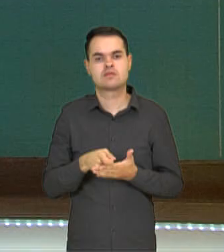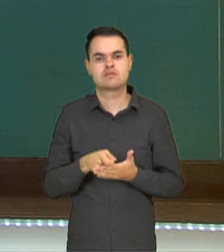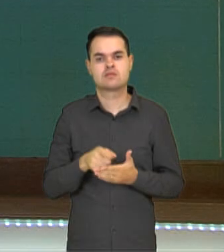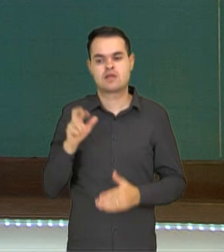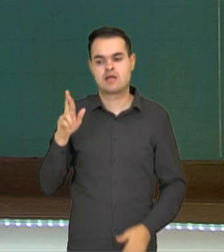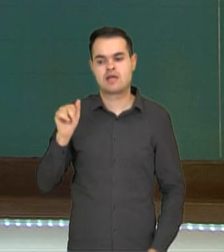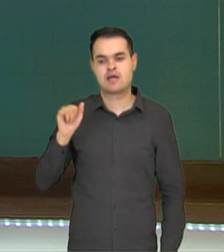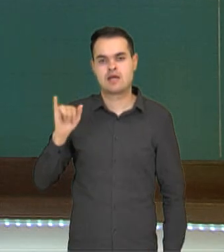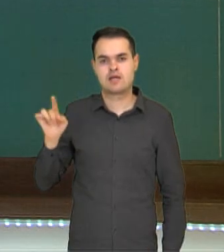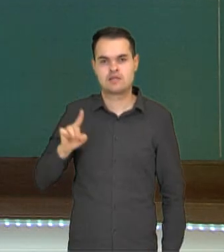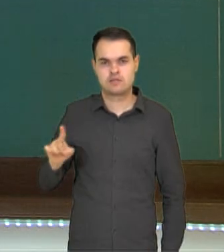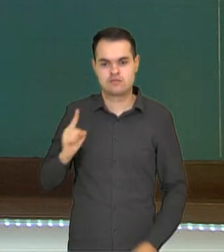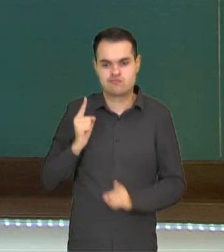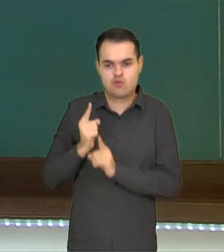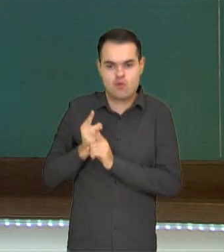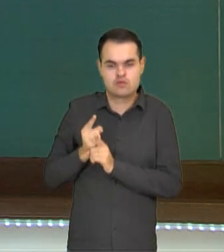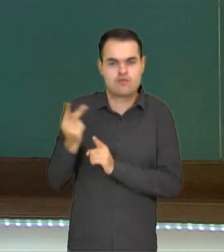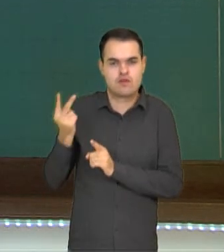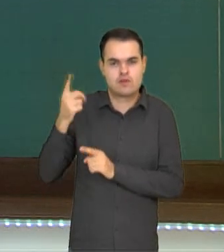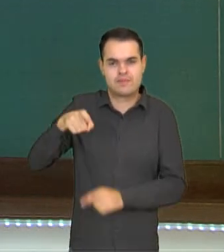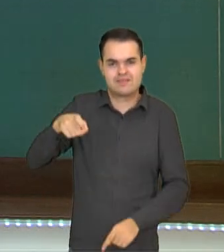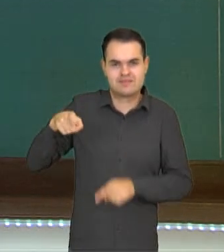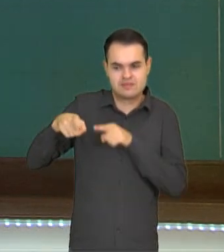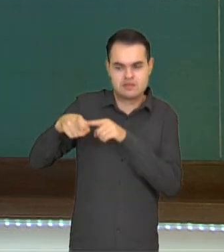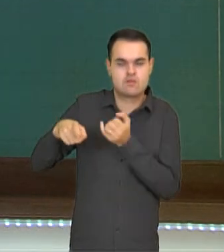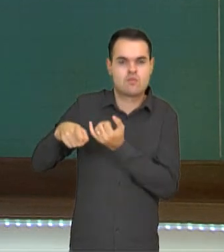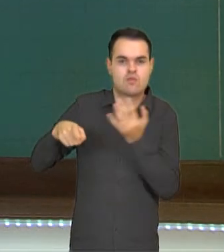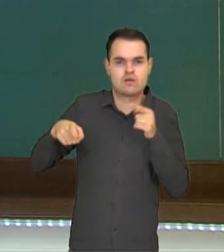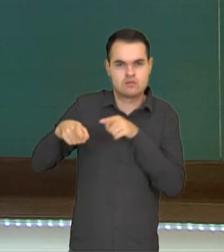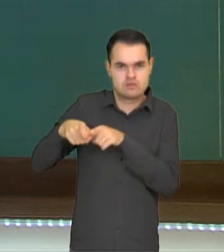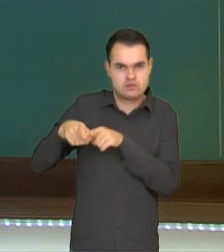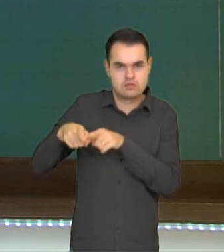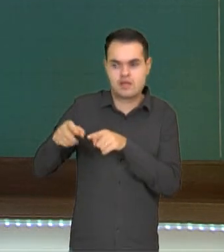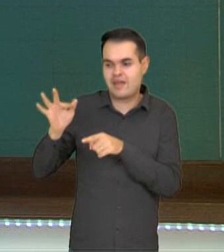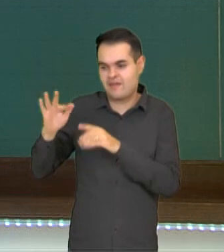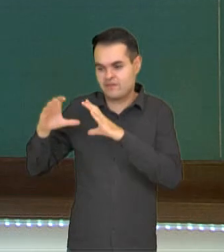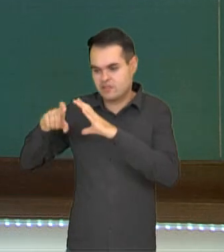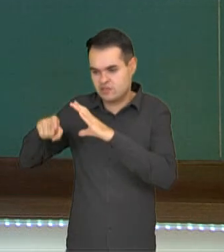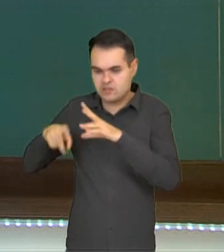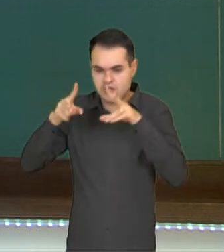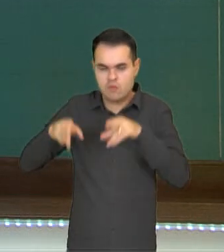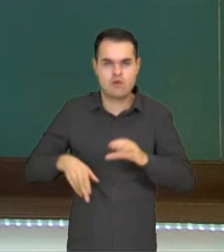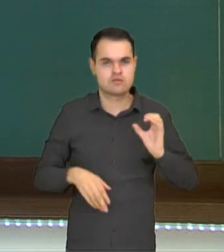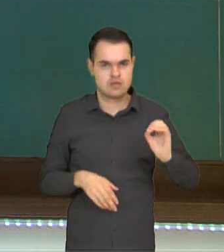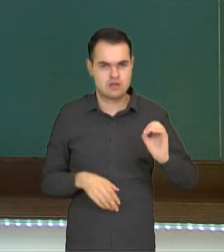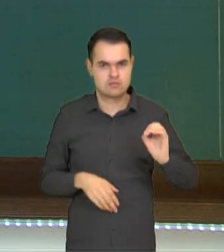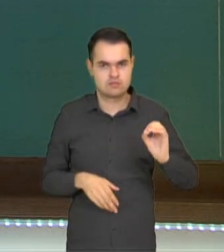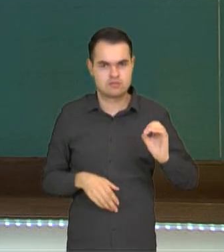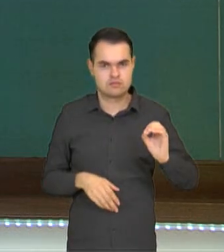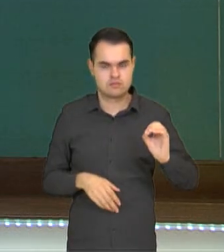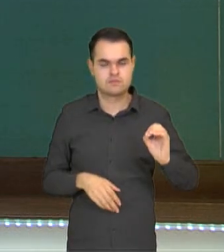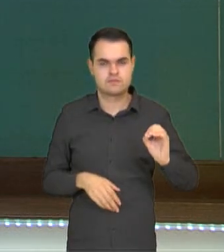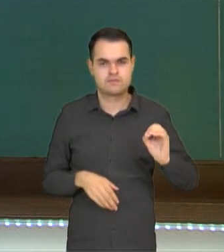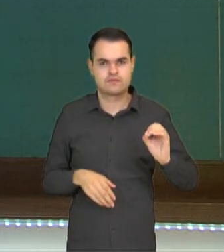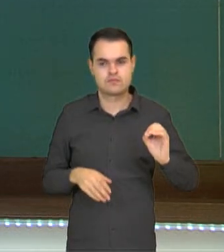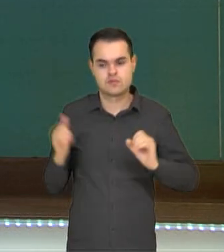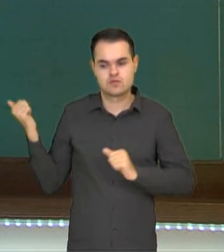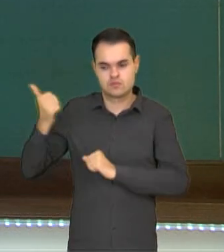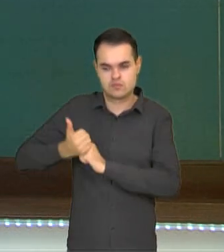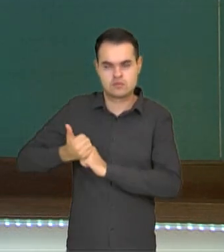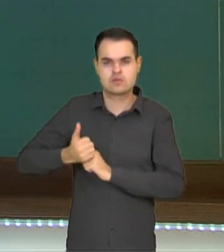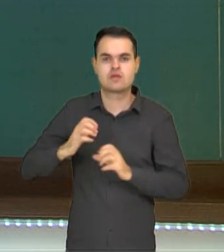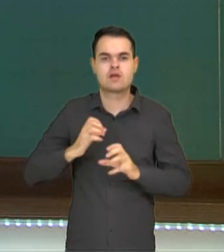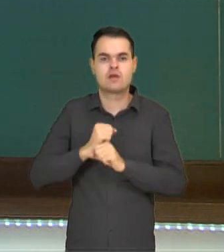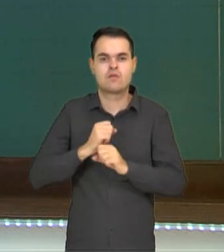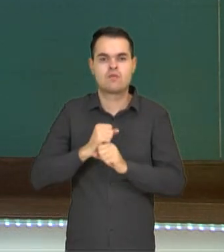raiz dessa função, ou seja, quando f de x for igual a zero, né? Coloca um zero no lugar do f de x e